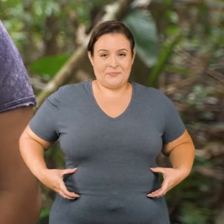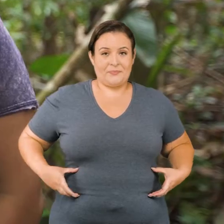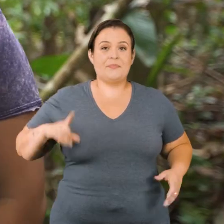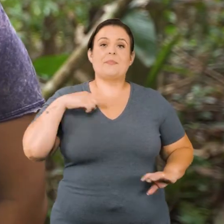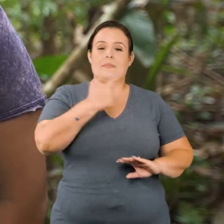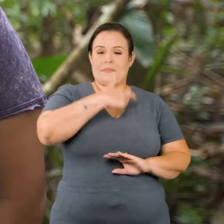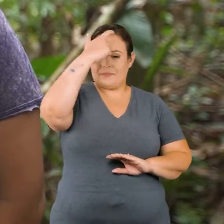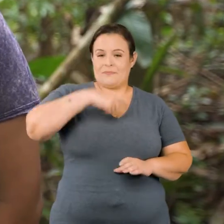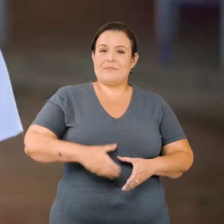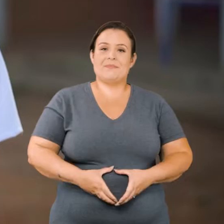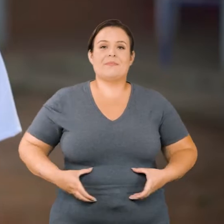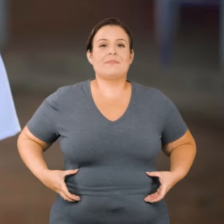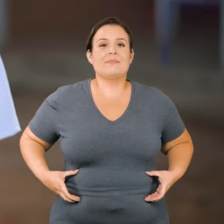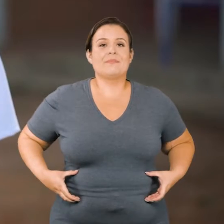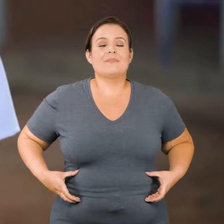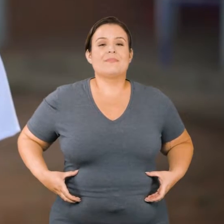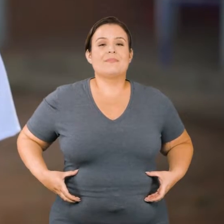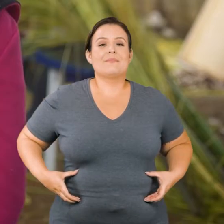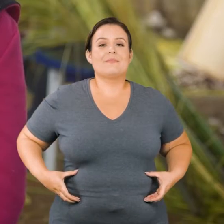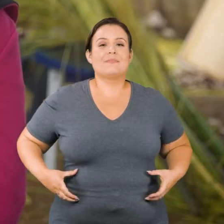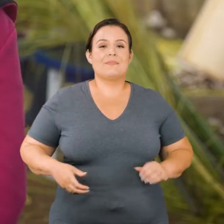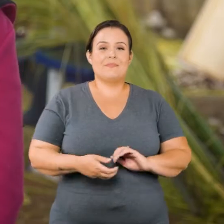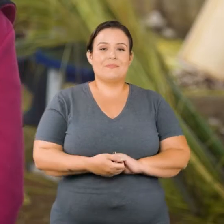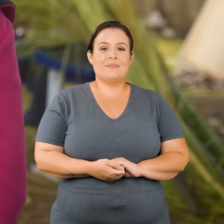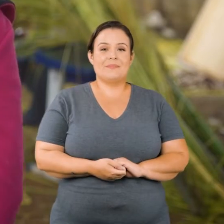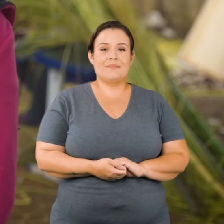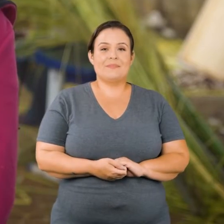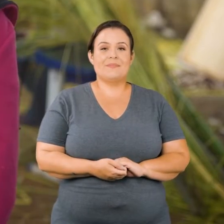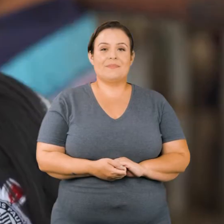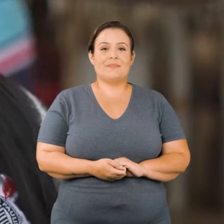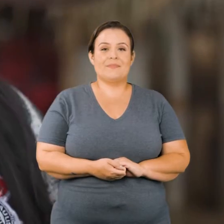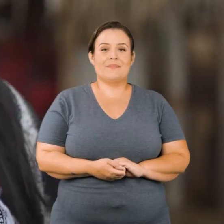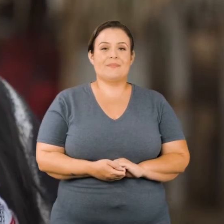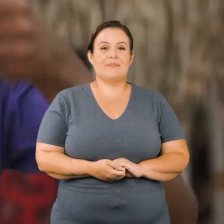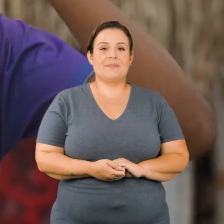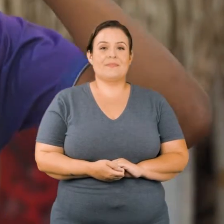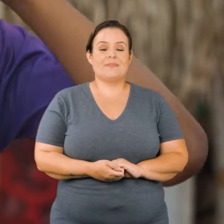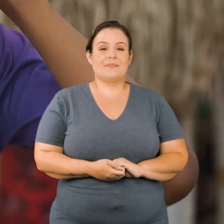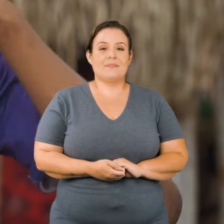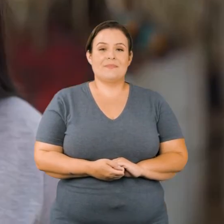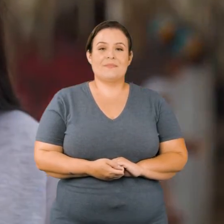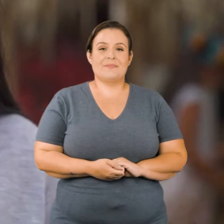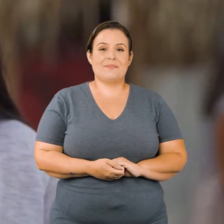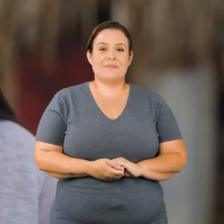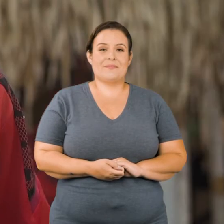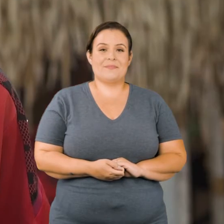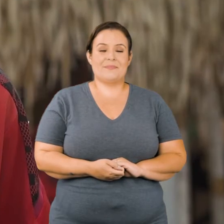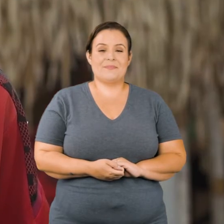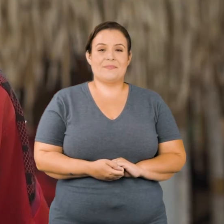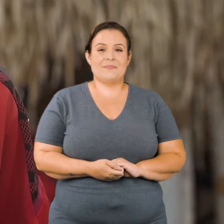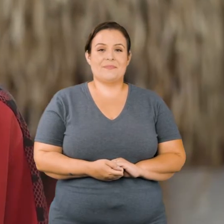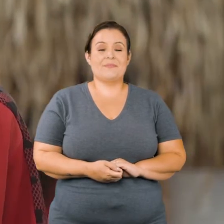Larga. Zelan Piaba Etumã. Nós somos Cinta Larga. Zelan Piaba Etumã. A imagem dos jovens com os rostos pintados se